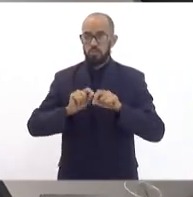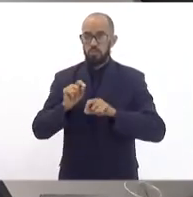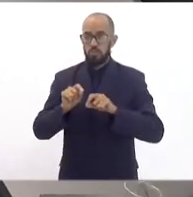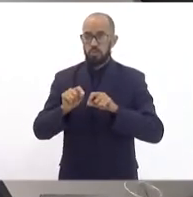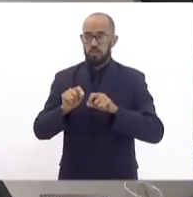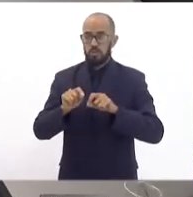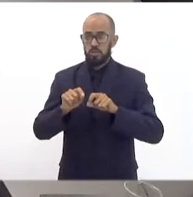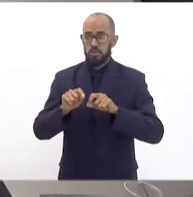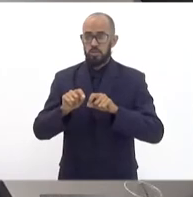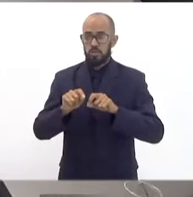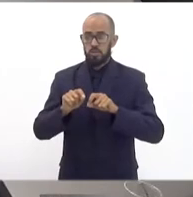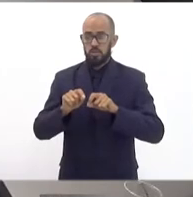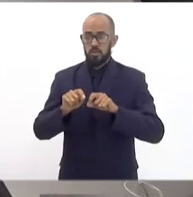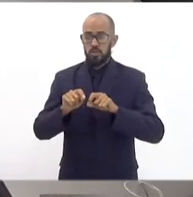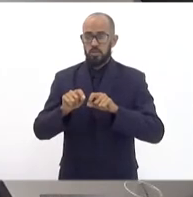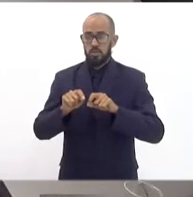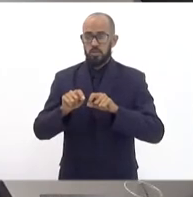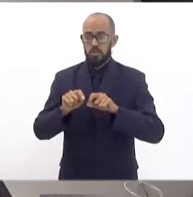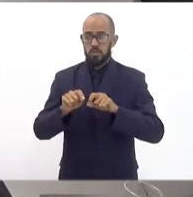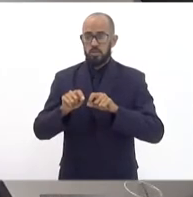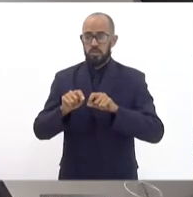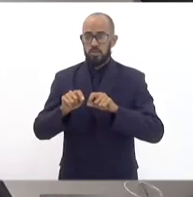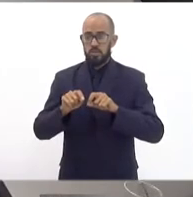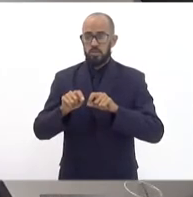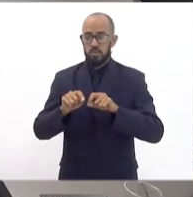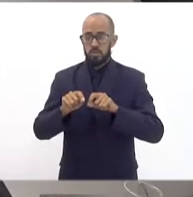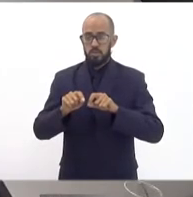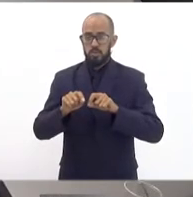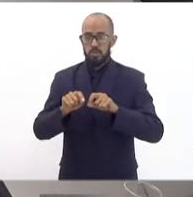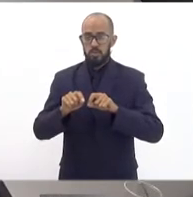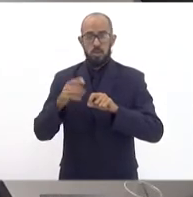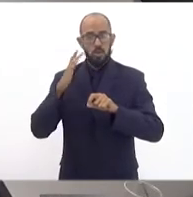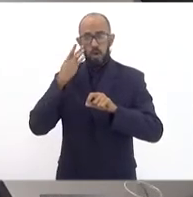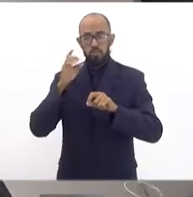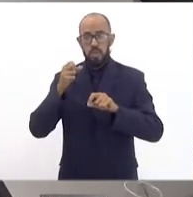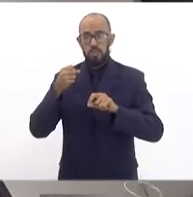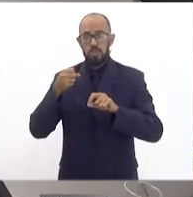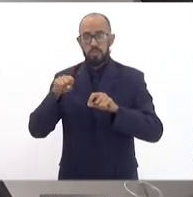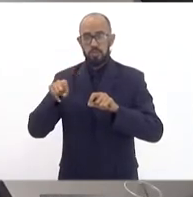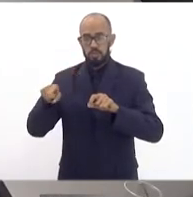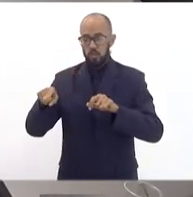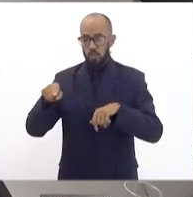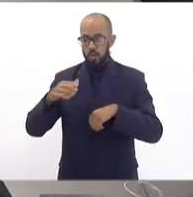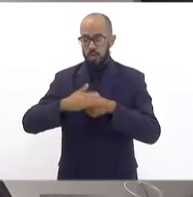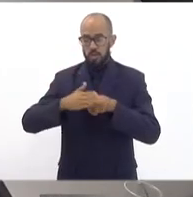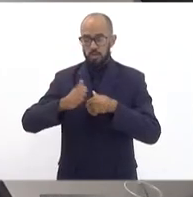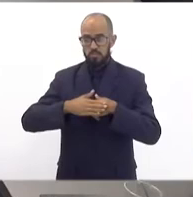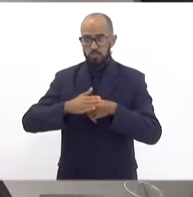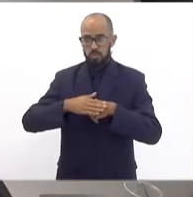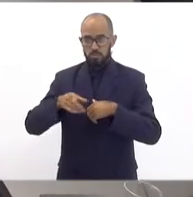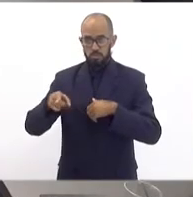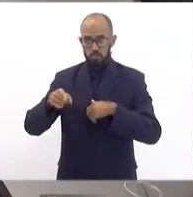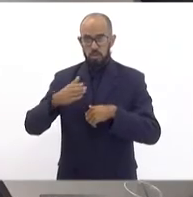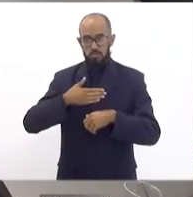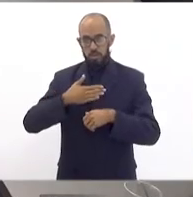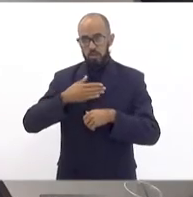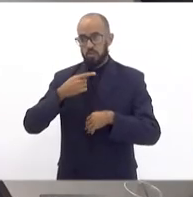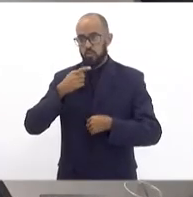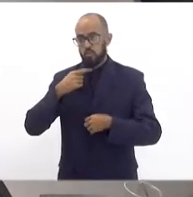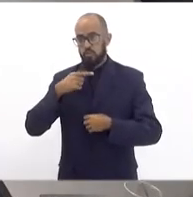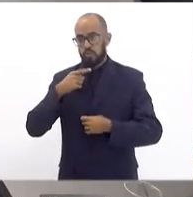que eles, não sei nem se são eles, essa é a minha primeira dúvida, presidenta, e eu